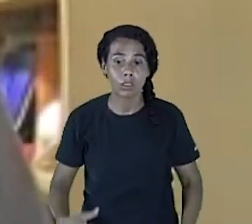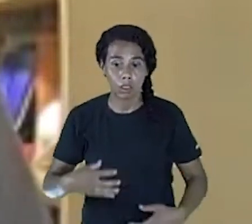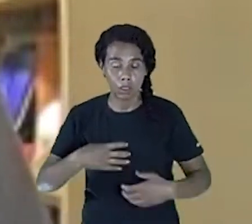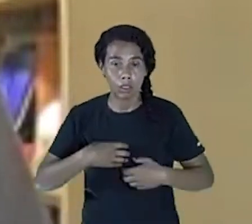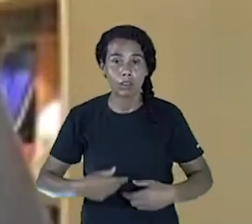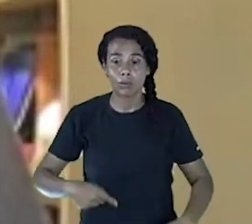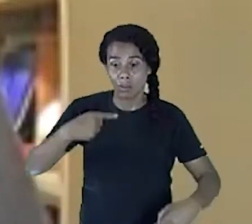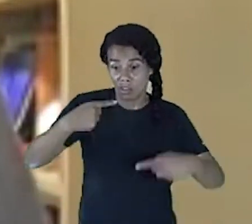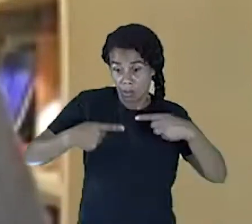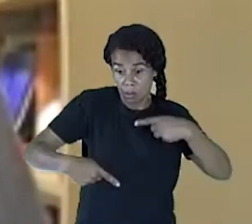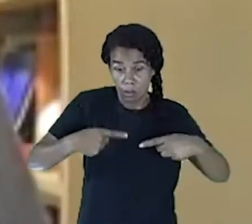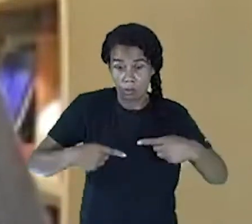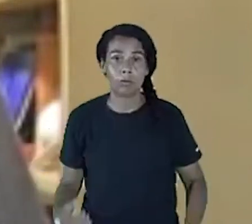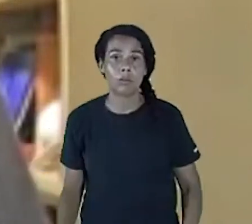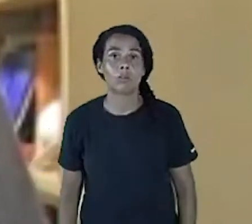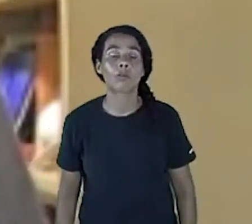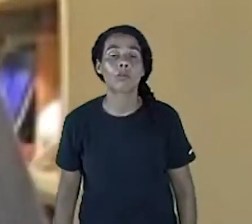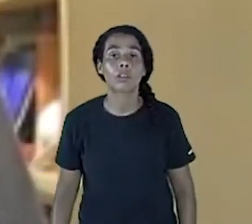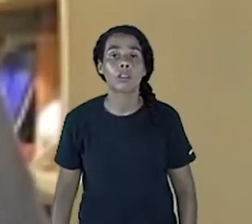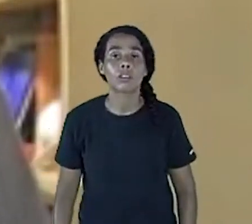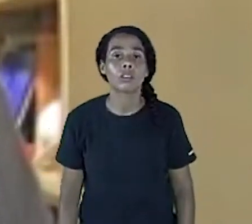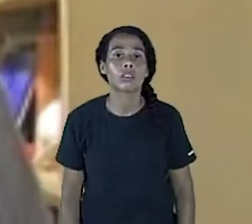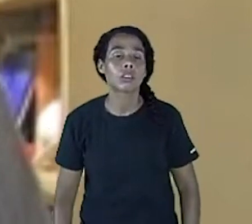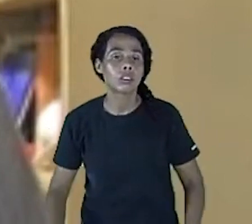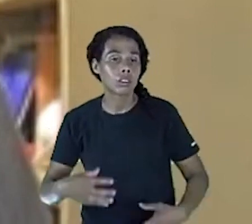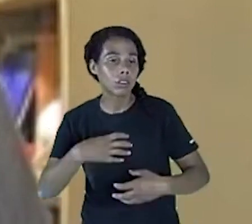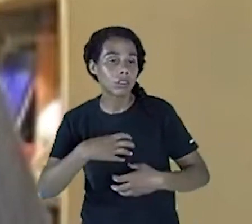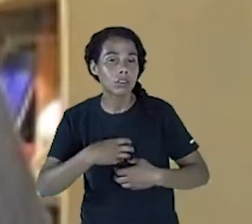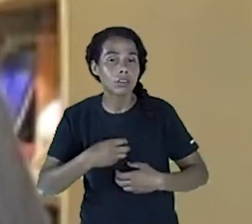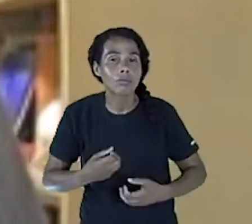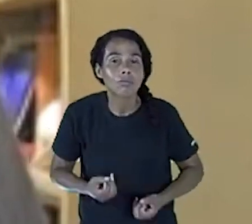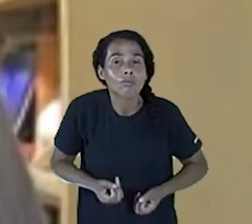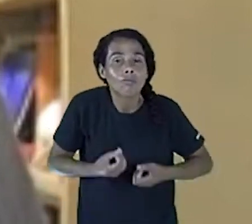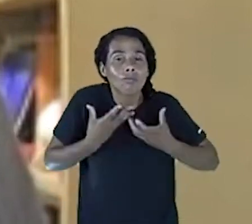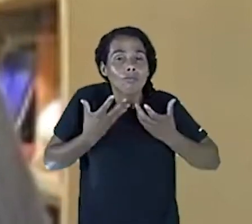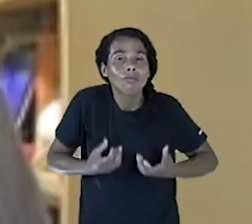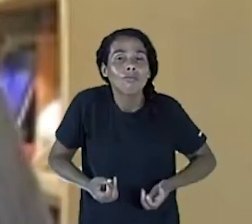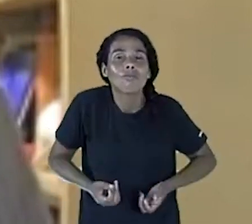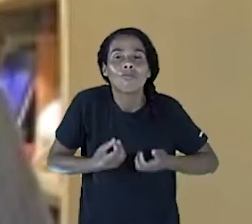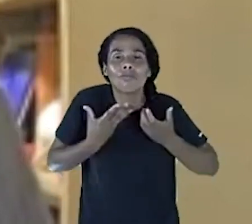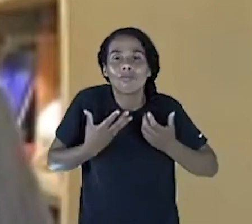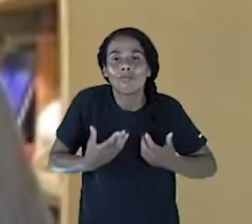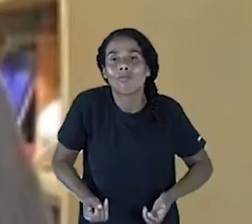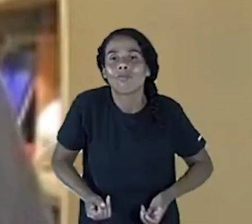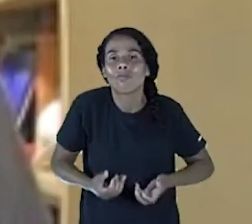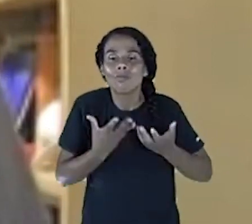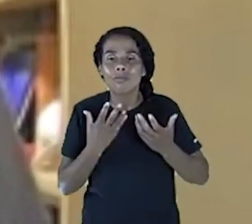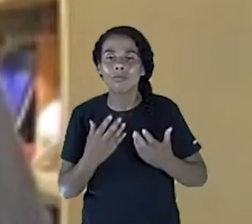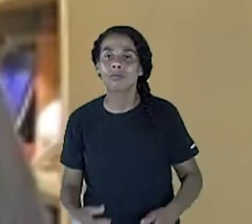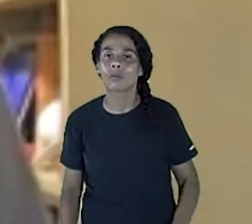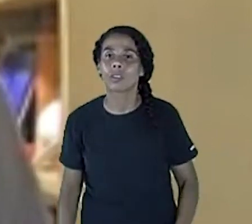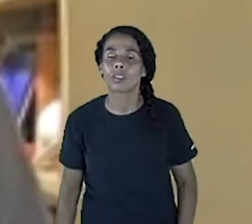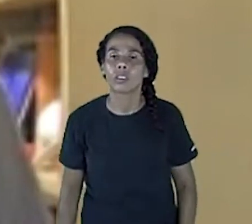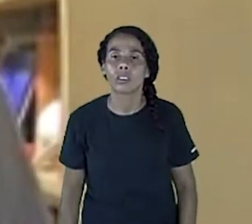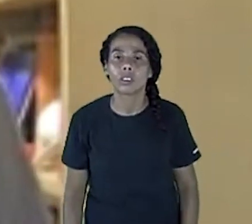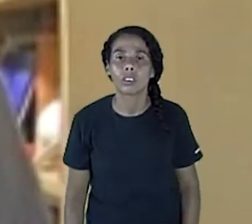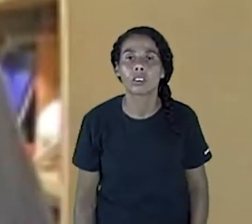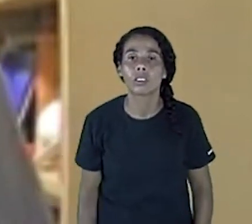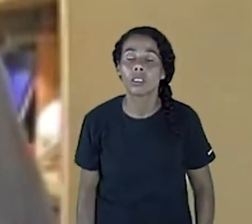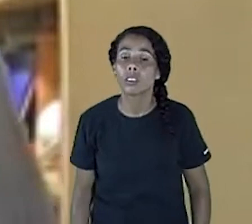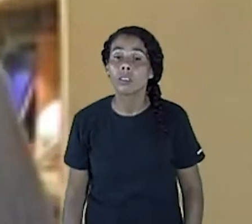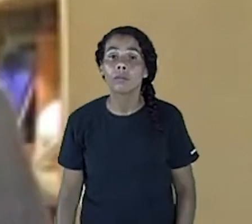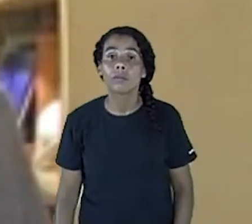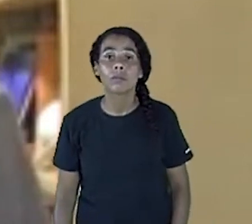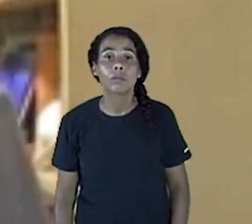de ser, porque também ela nos levou à pandemia com a questão toda ambiental que se formou